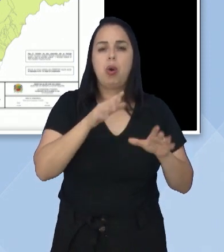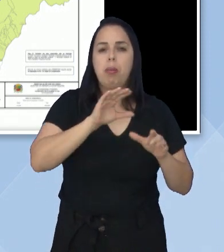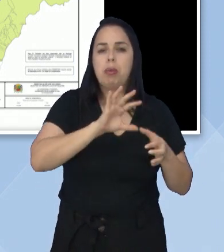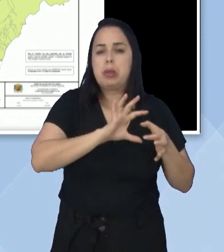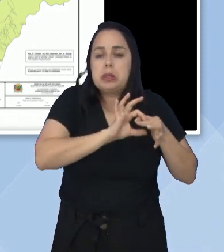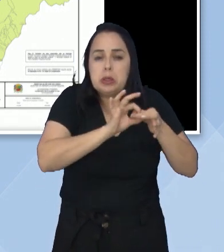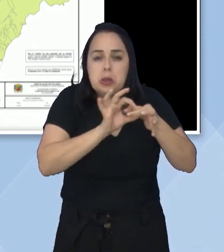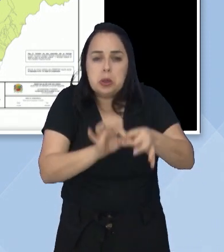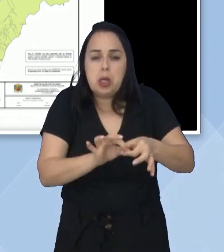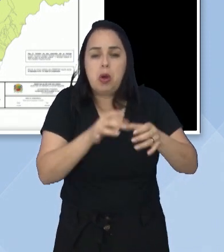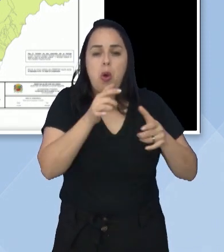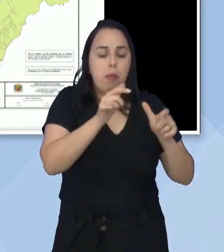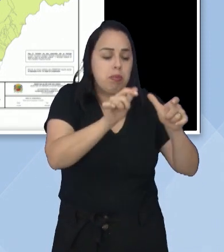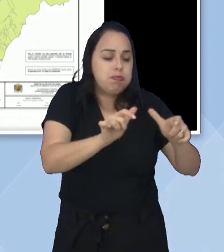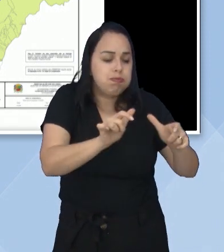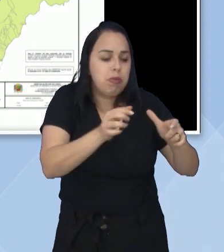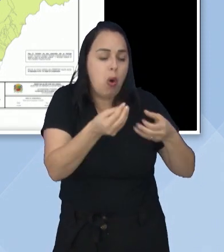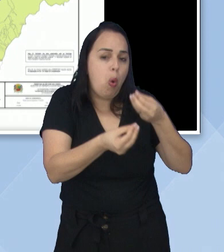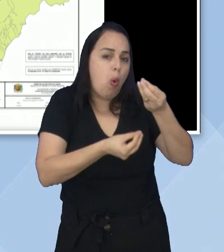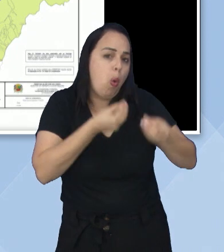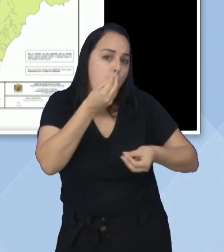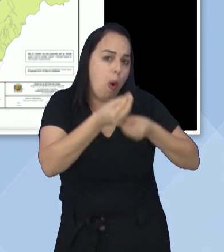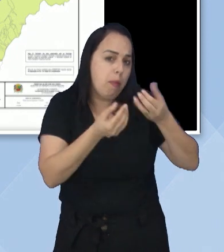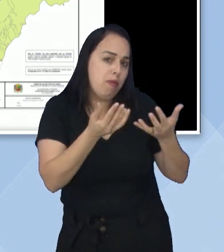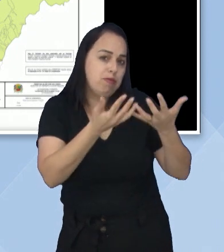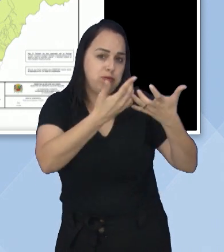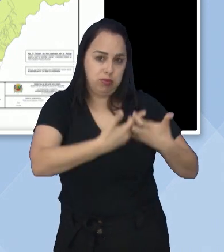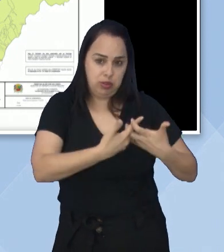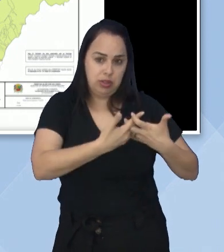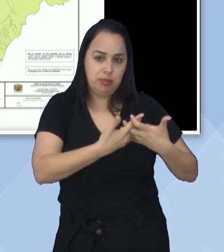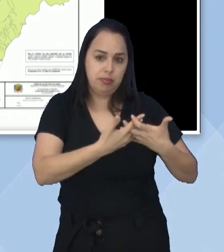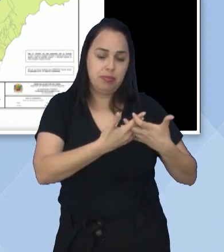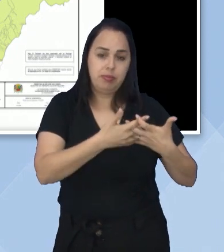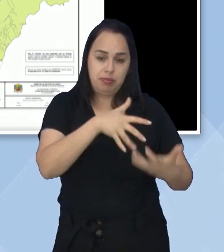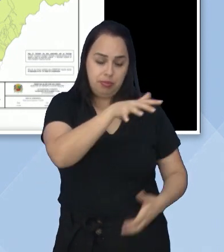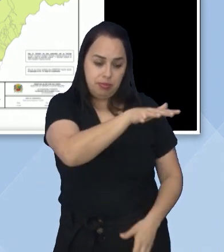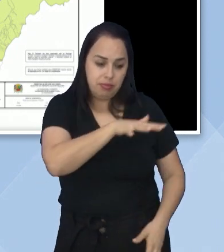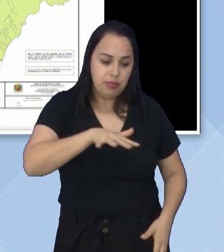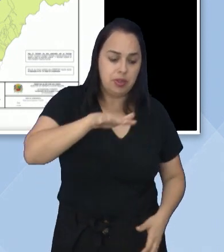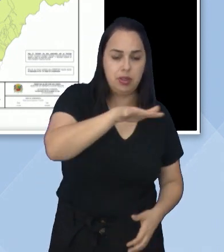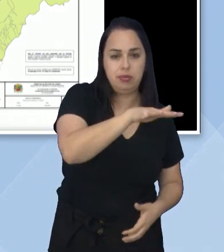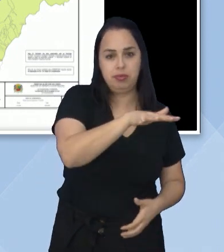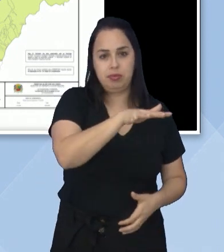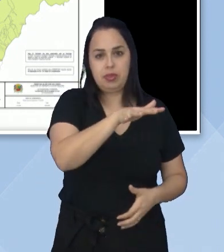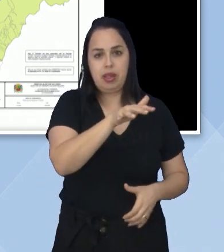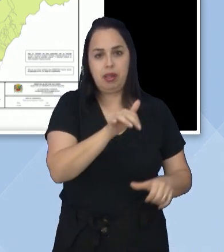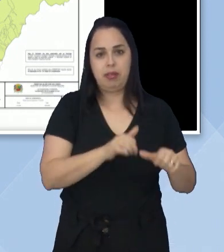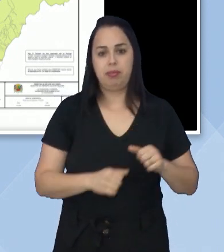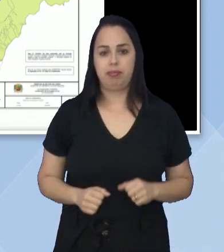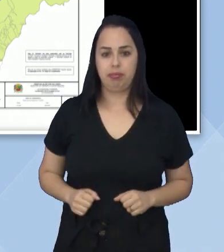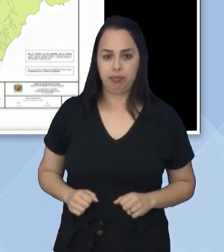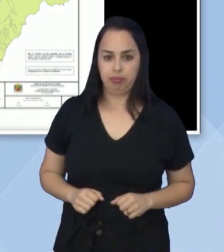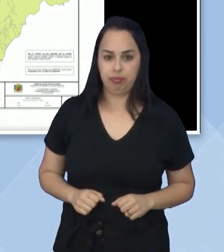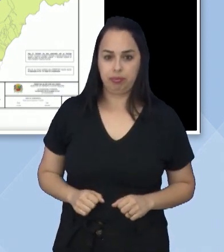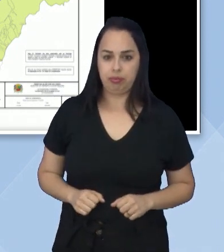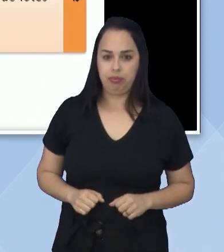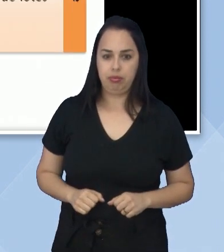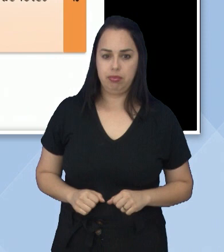e parâmetros de uso de ocupação nesta zona de uso que estão distribuídas pelo território que não serão modificadas